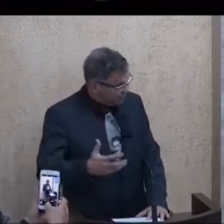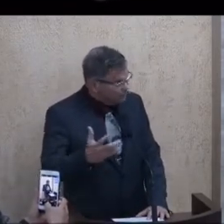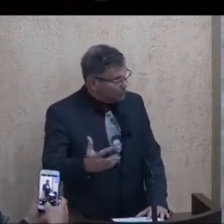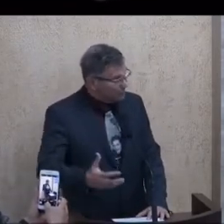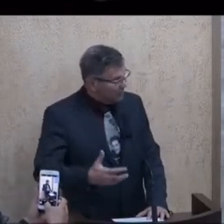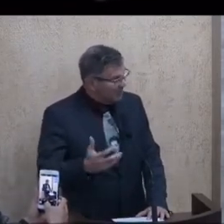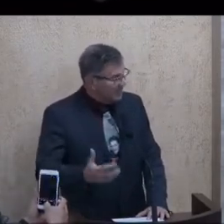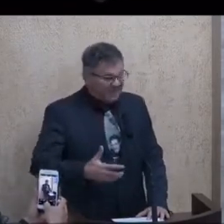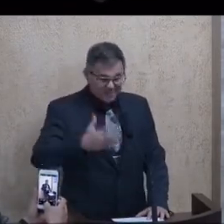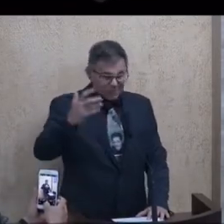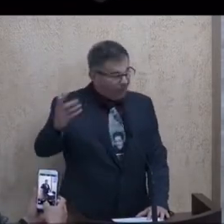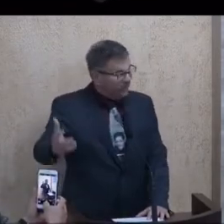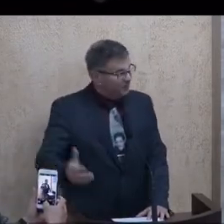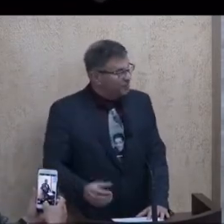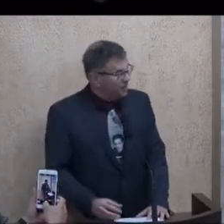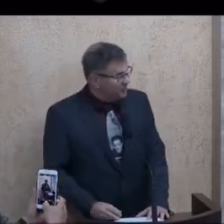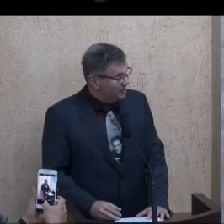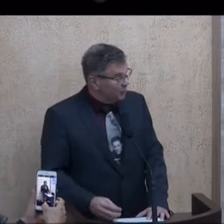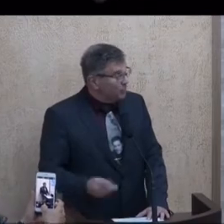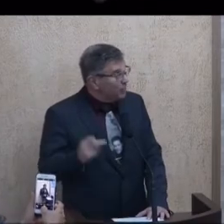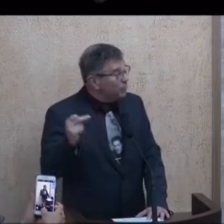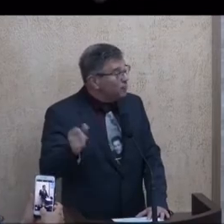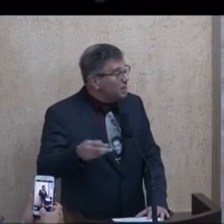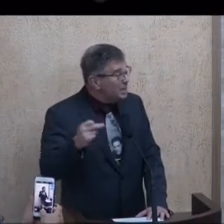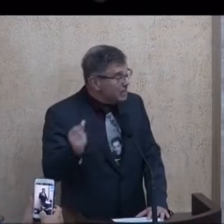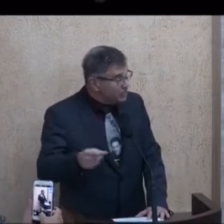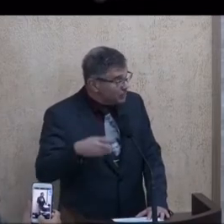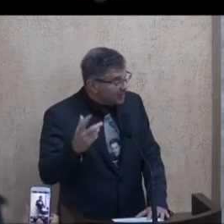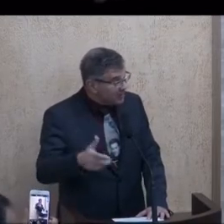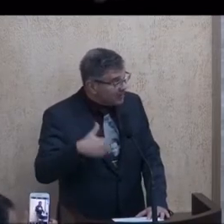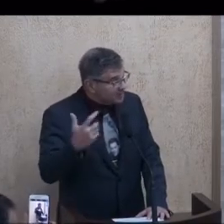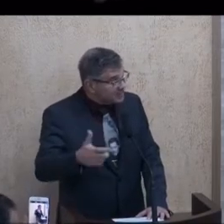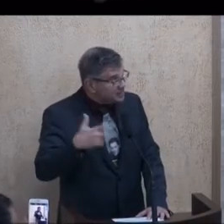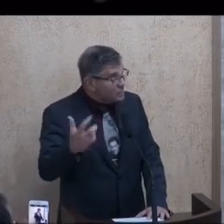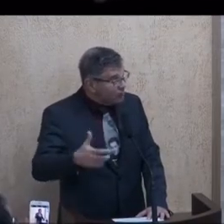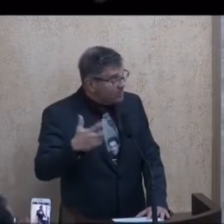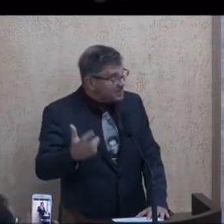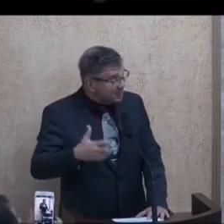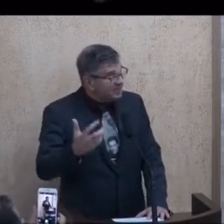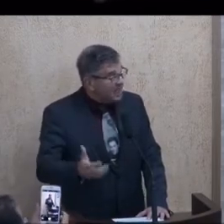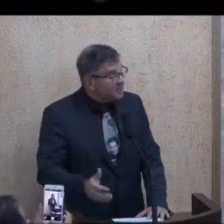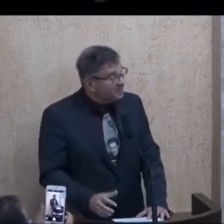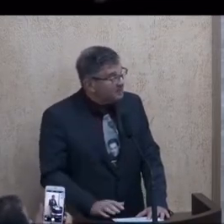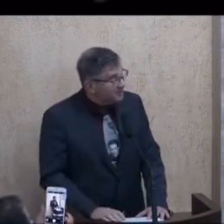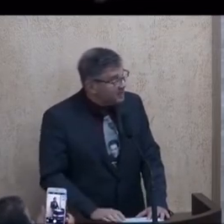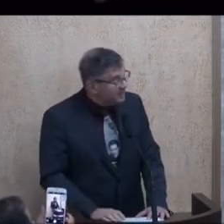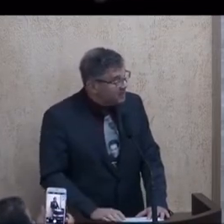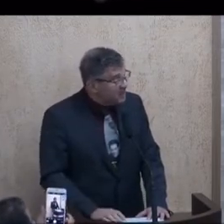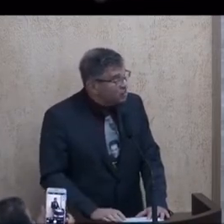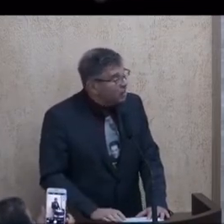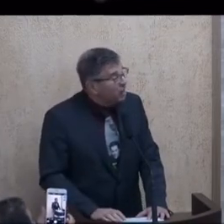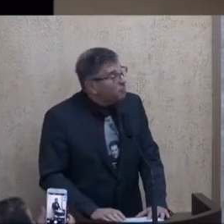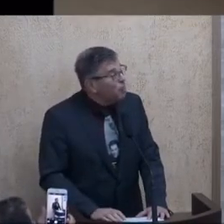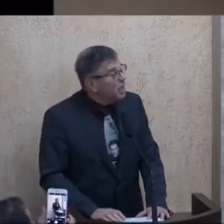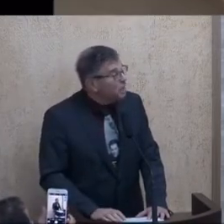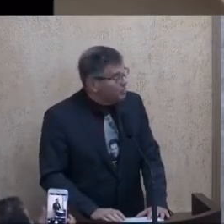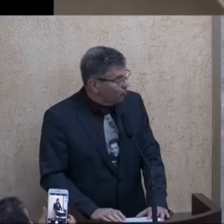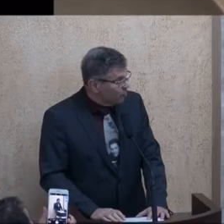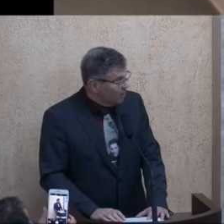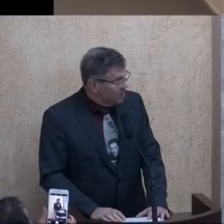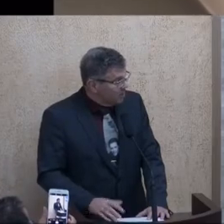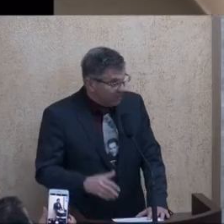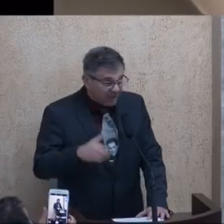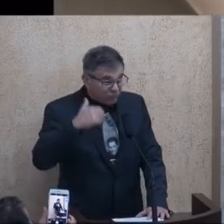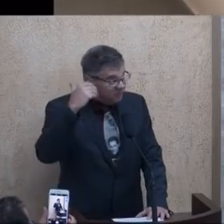calorosamente assuntos, né, de escola sem partido. O senhor Emiliano, na década de 50, na década de 60, já era